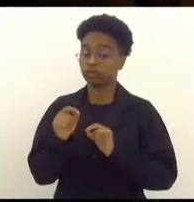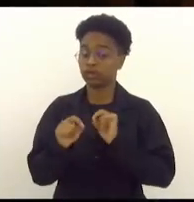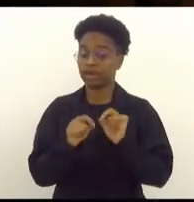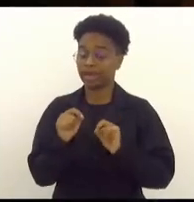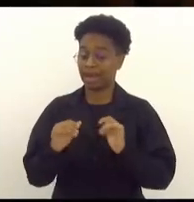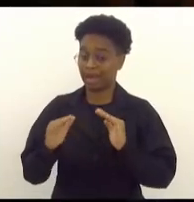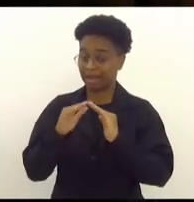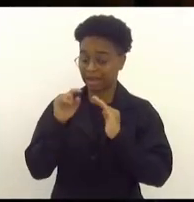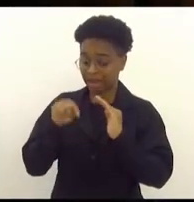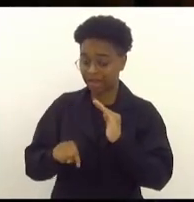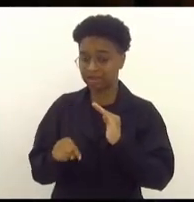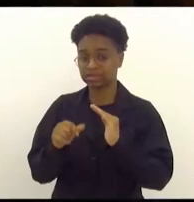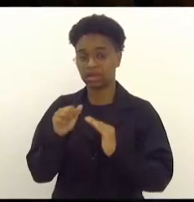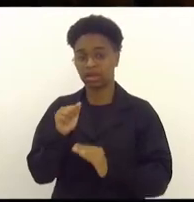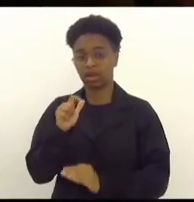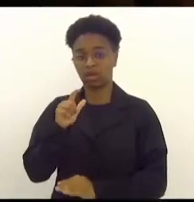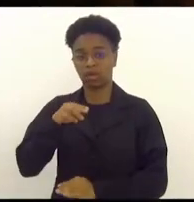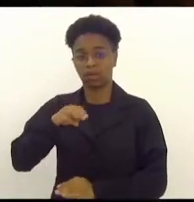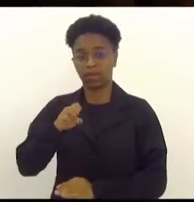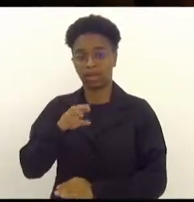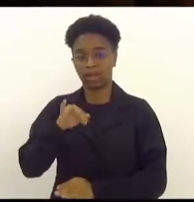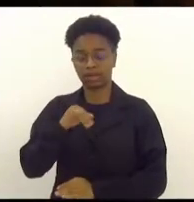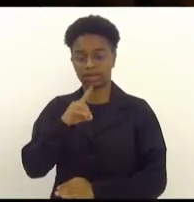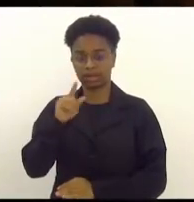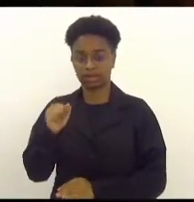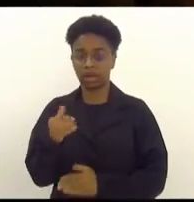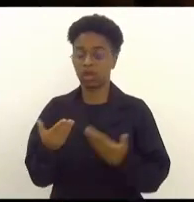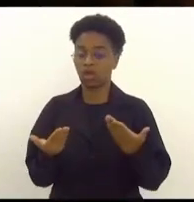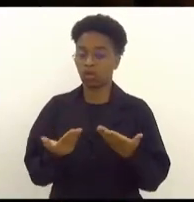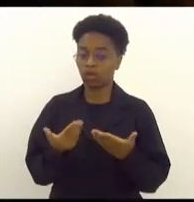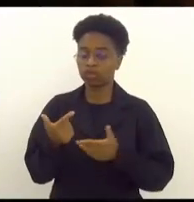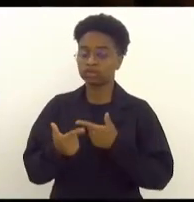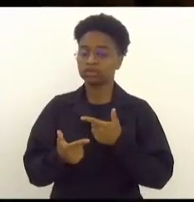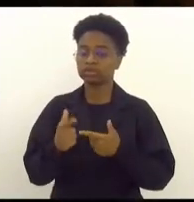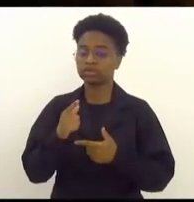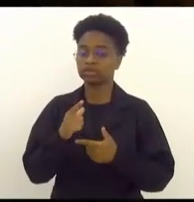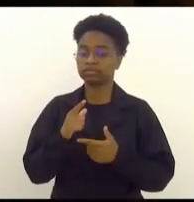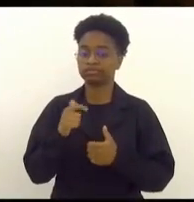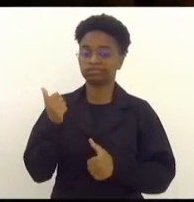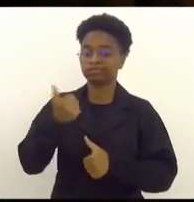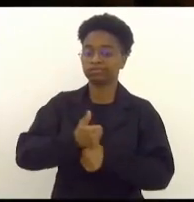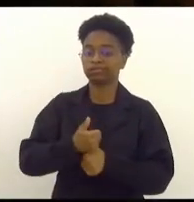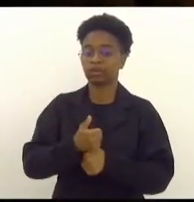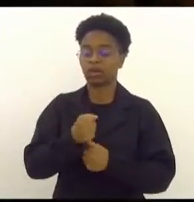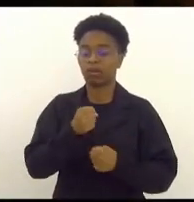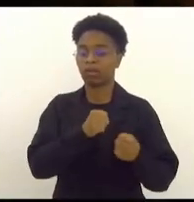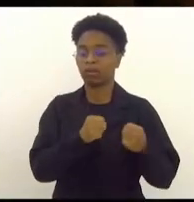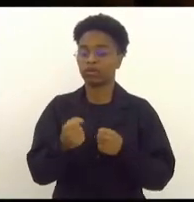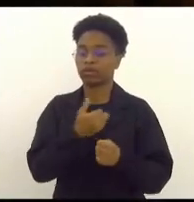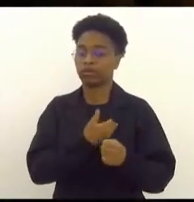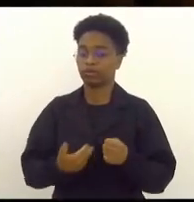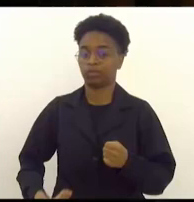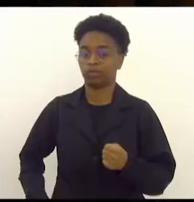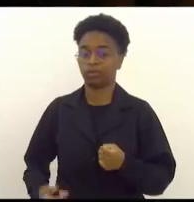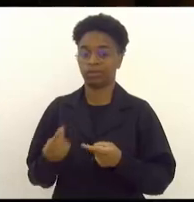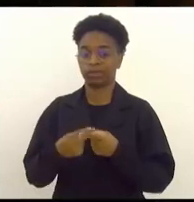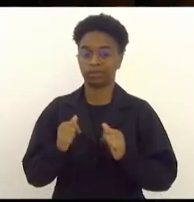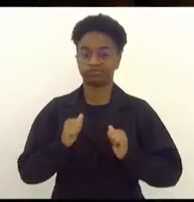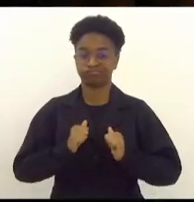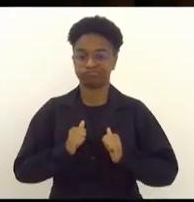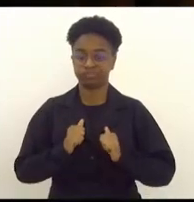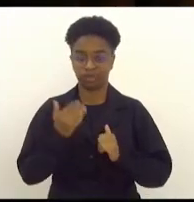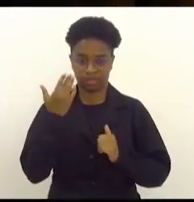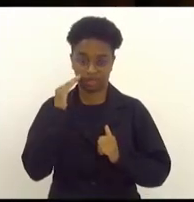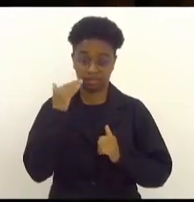casa é Almerinda Gama hoje faz o trabalho que o poder público não faz entende então quando a gente